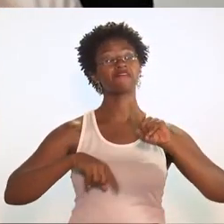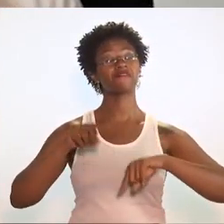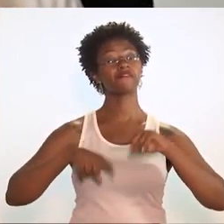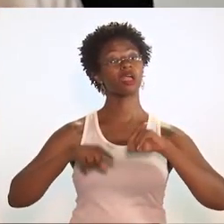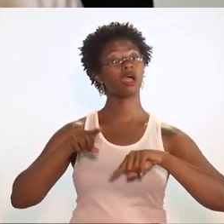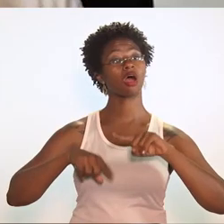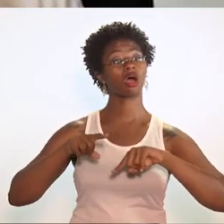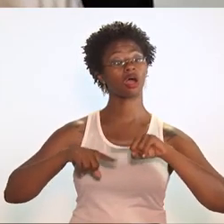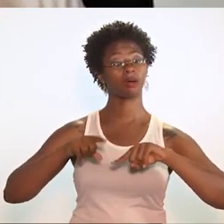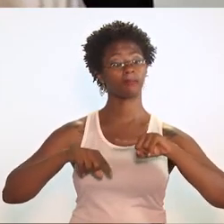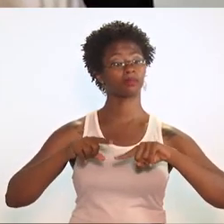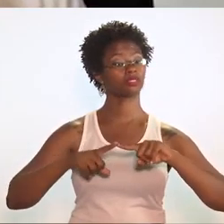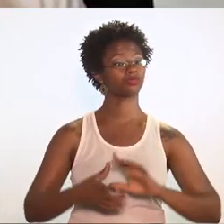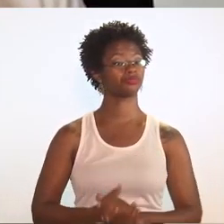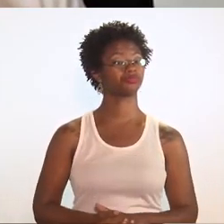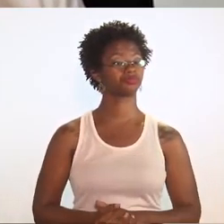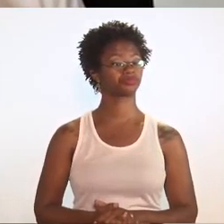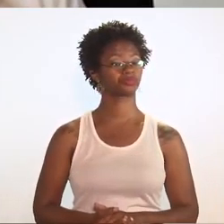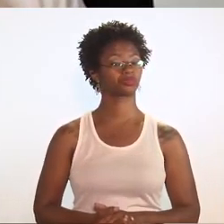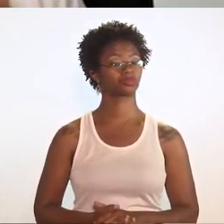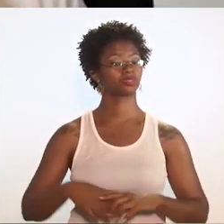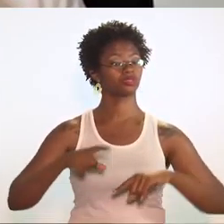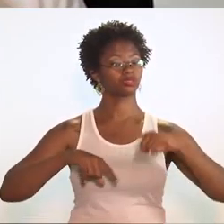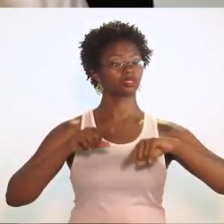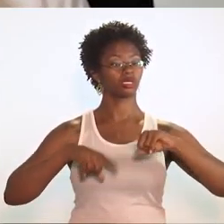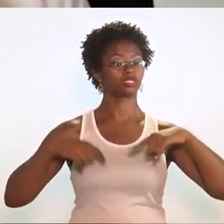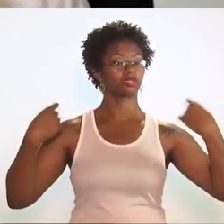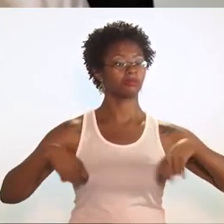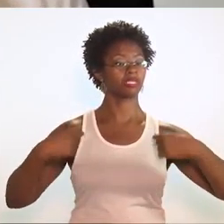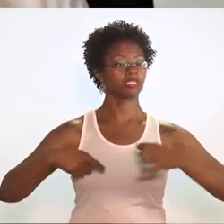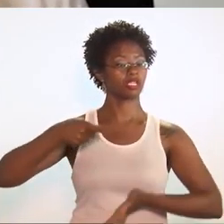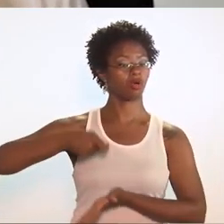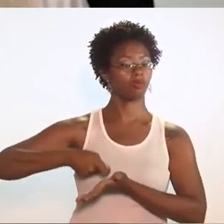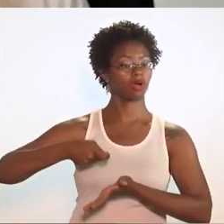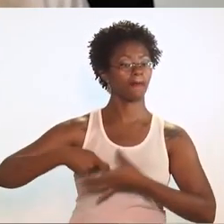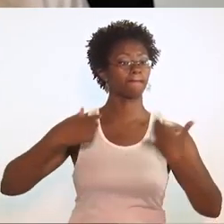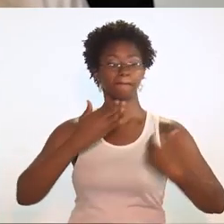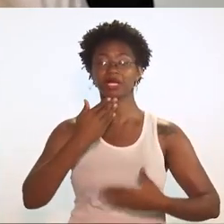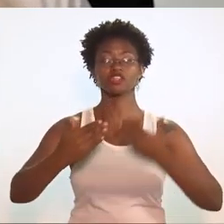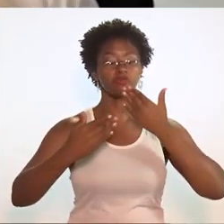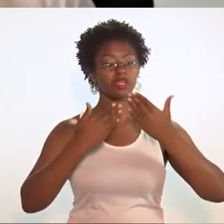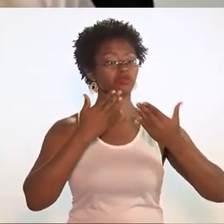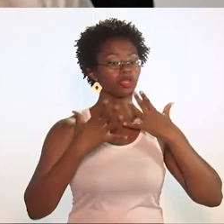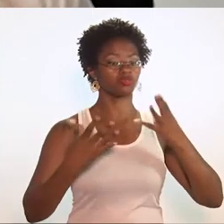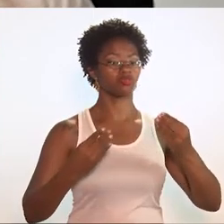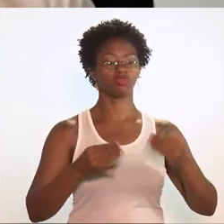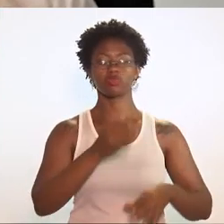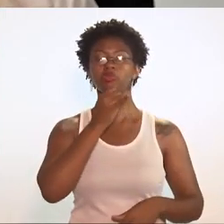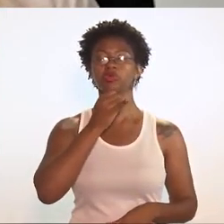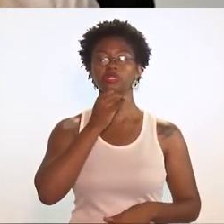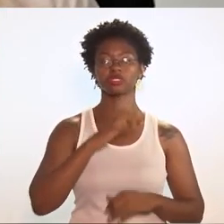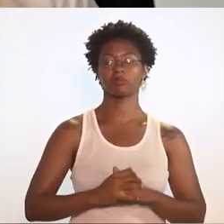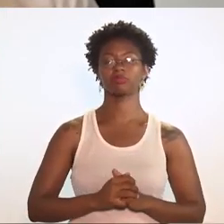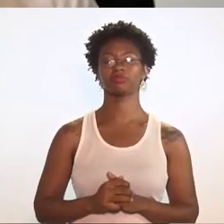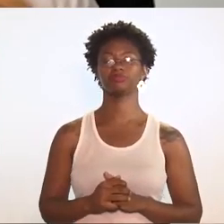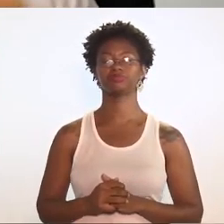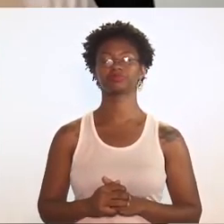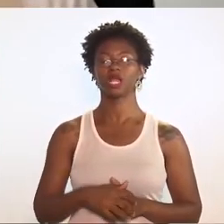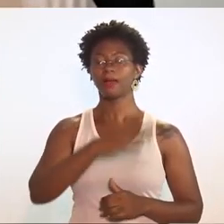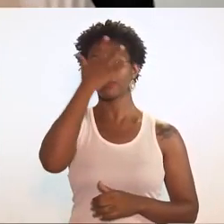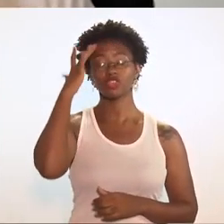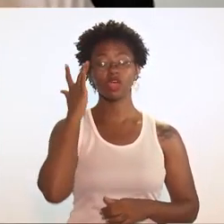sempre. E aí eu escrevo esse projeto, e dentro desse projeto, contendo três